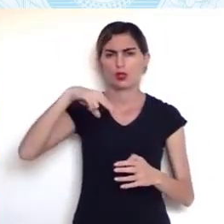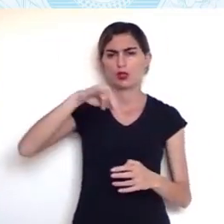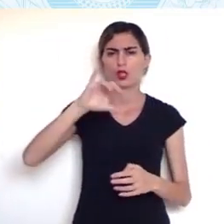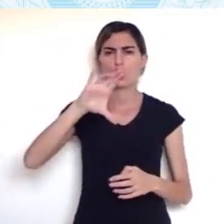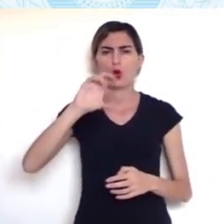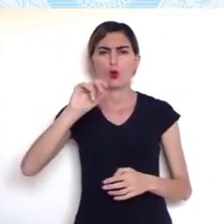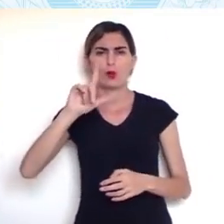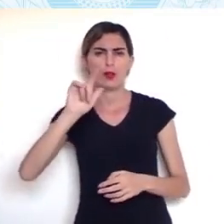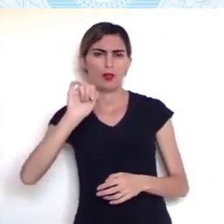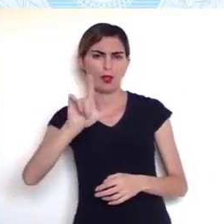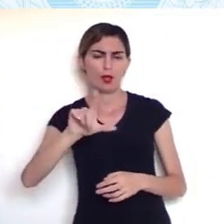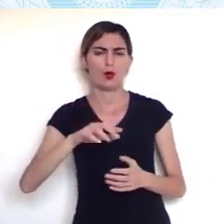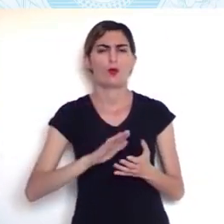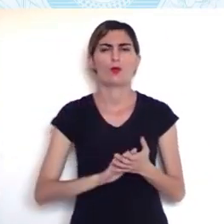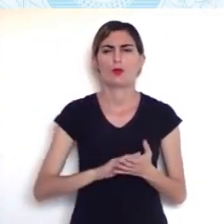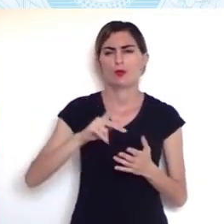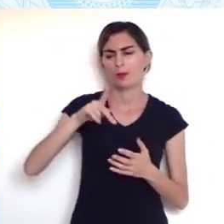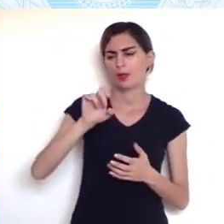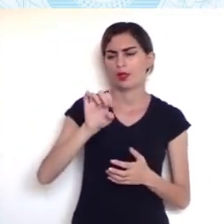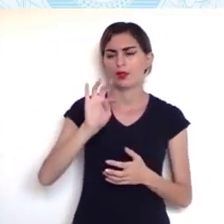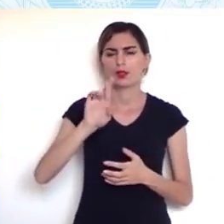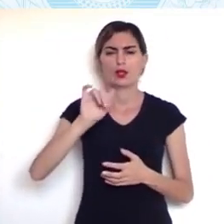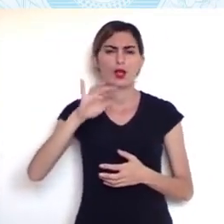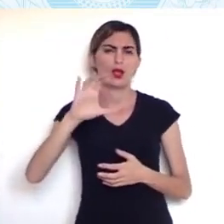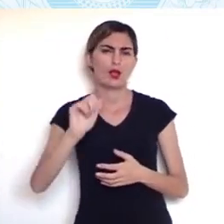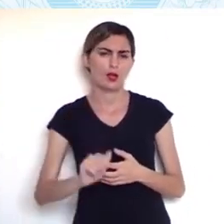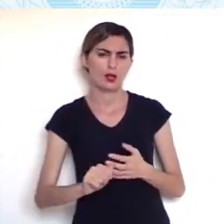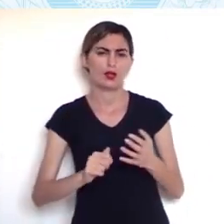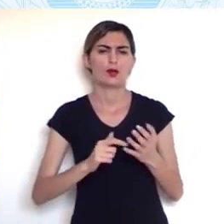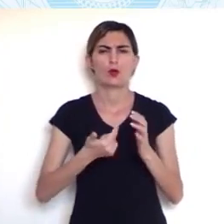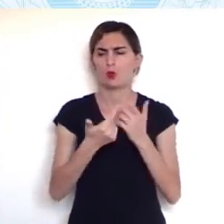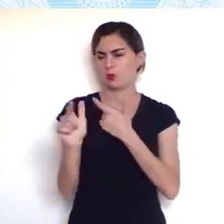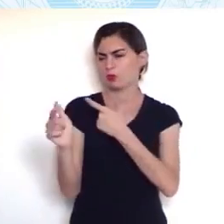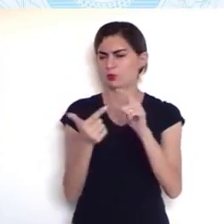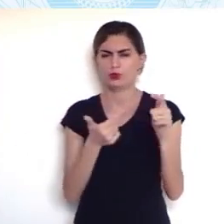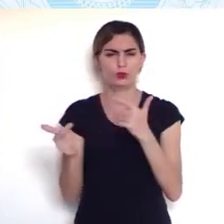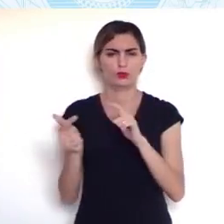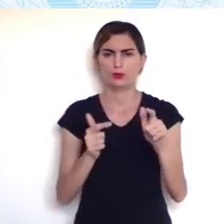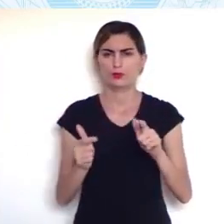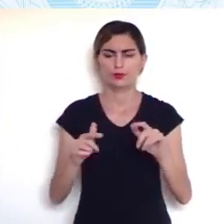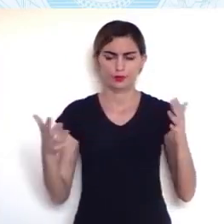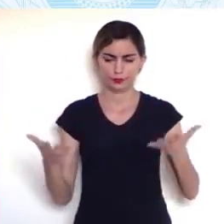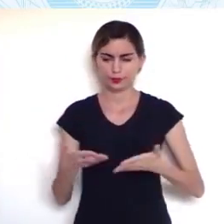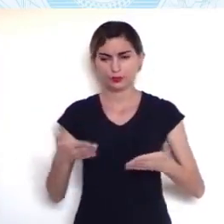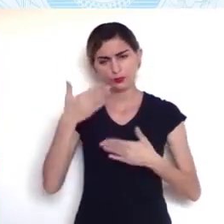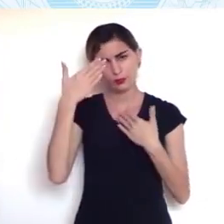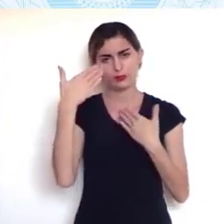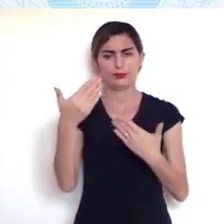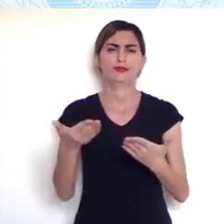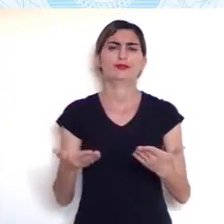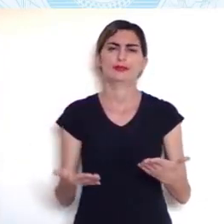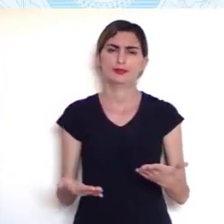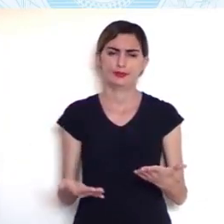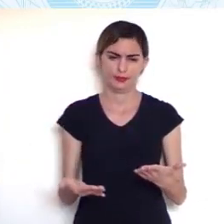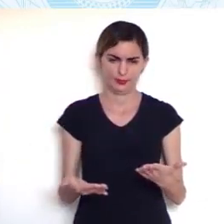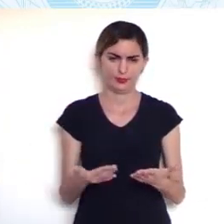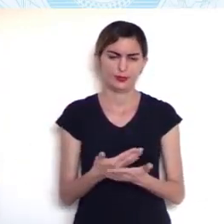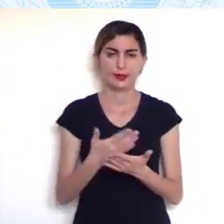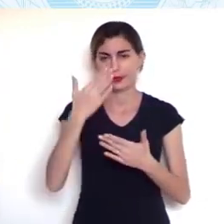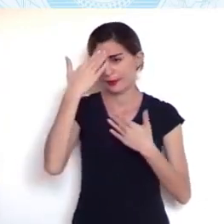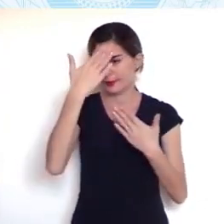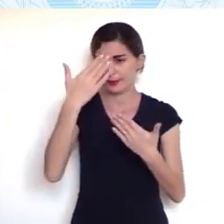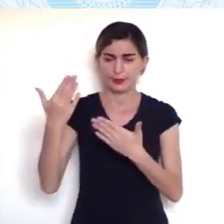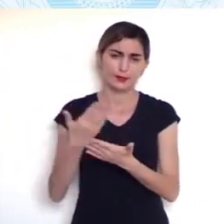o Petrarca, entre outros. E aqui eu me despeço, agradecendo a